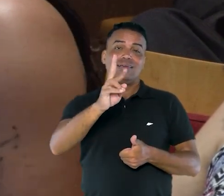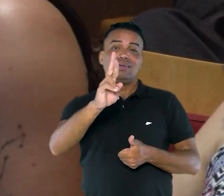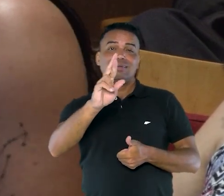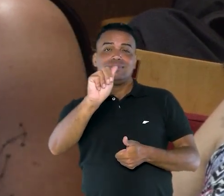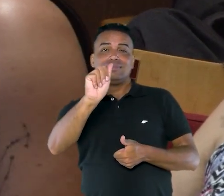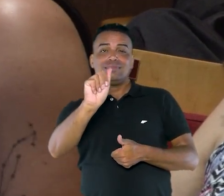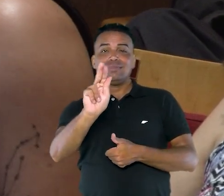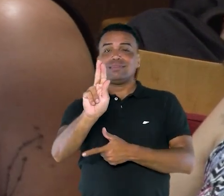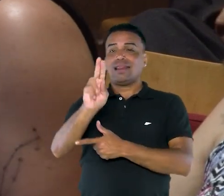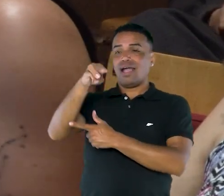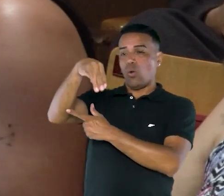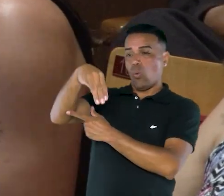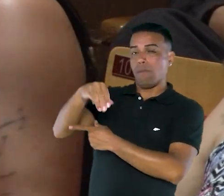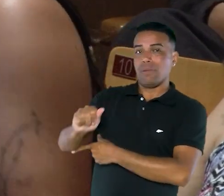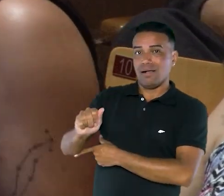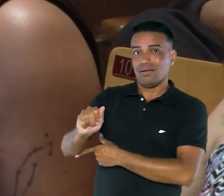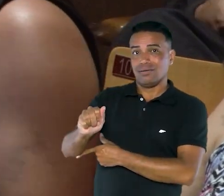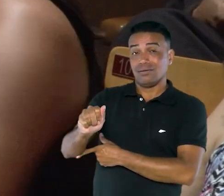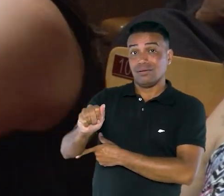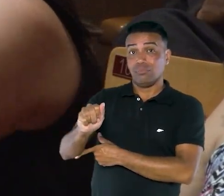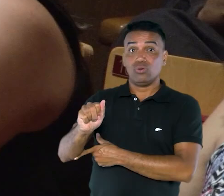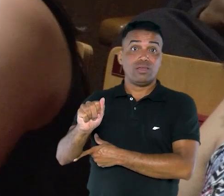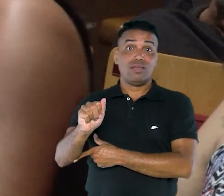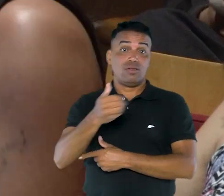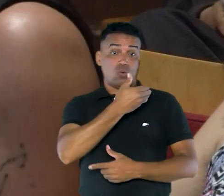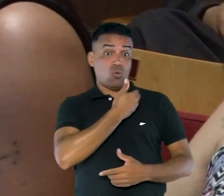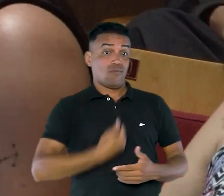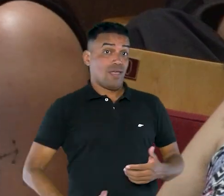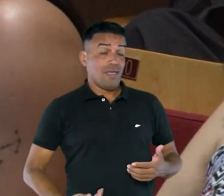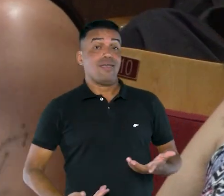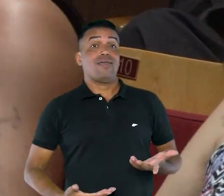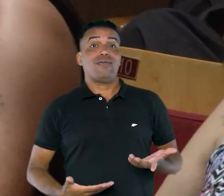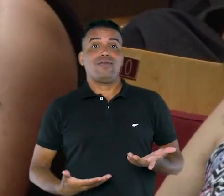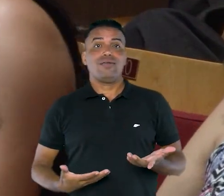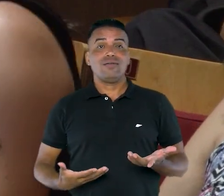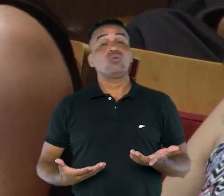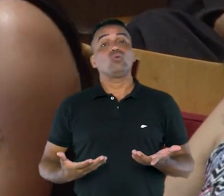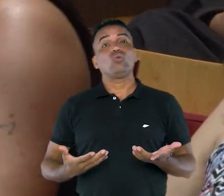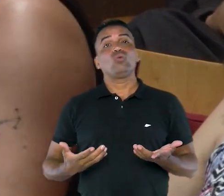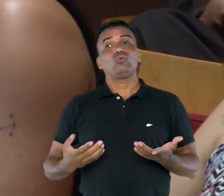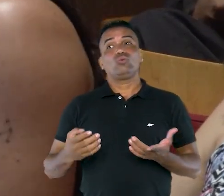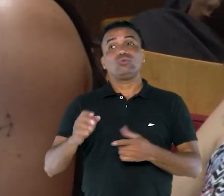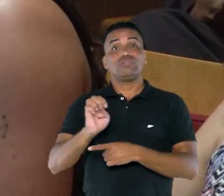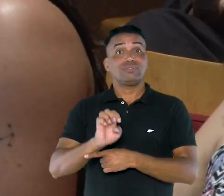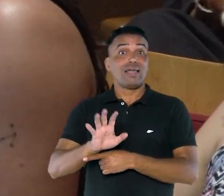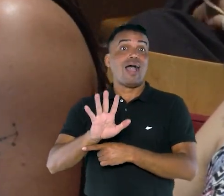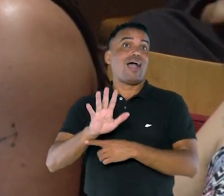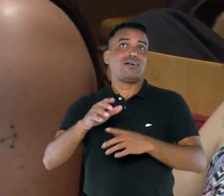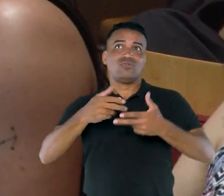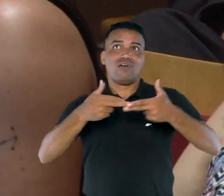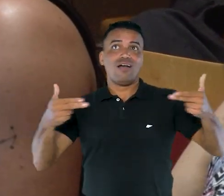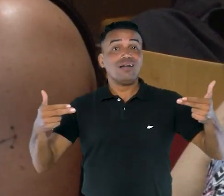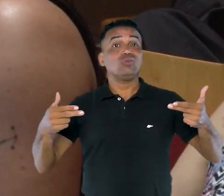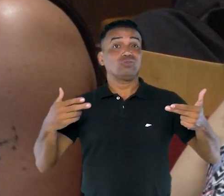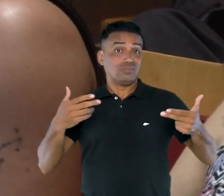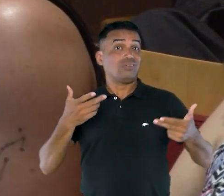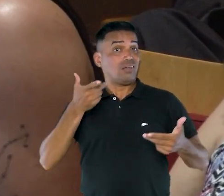traumas porque o Estado ele tem todo o aparato tecnológico, ele tem o conhecimento prévio, ele